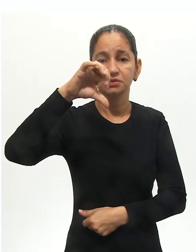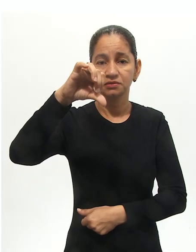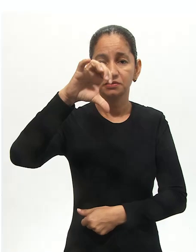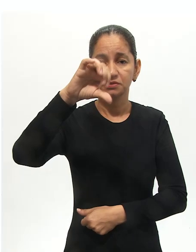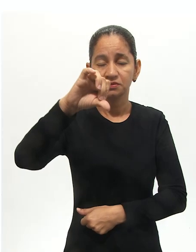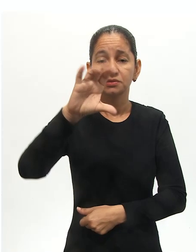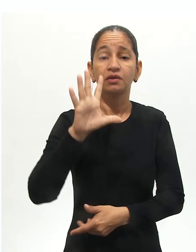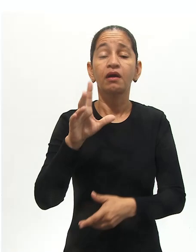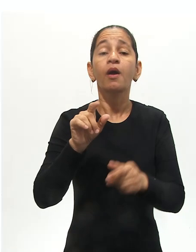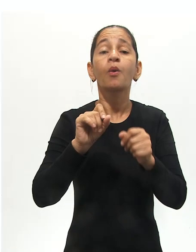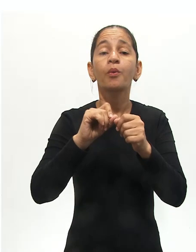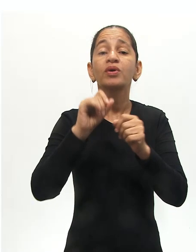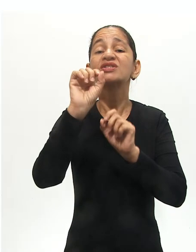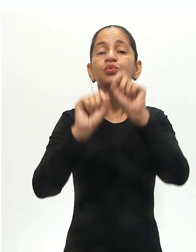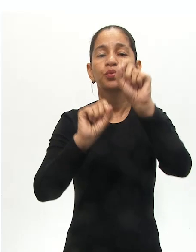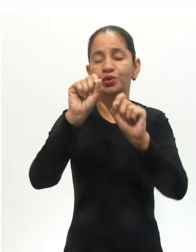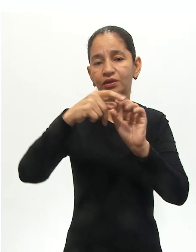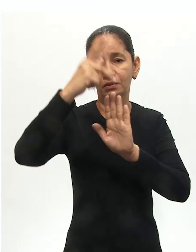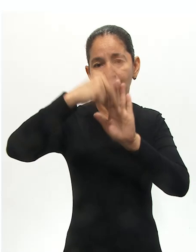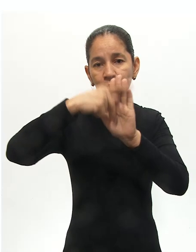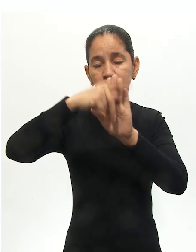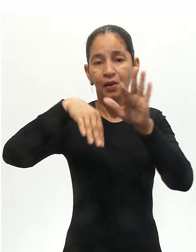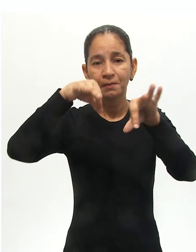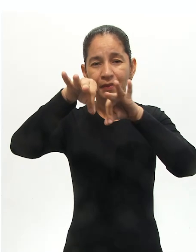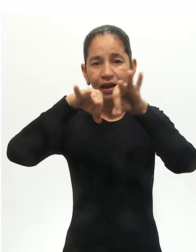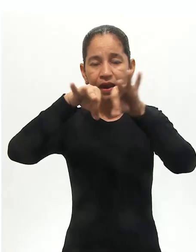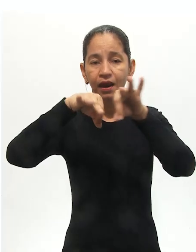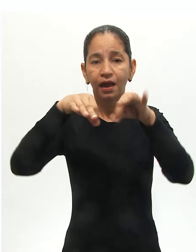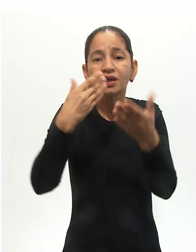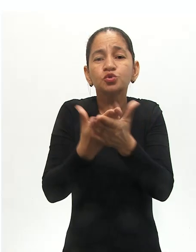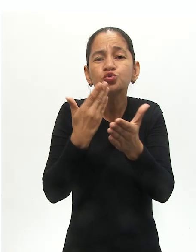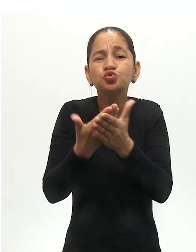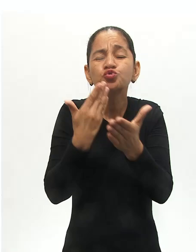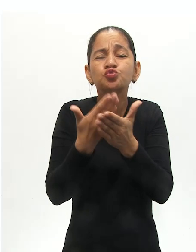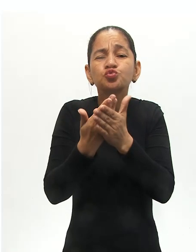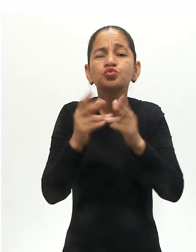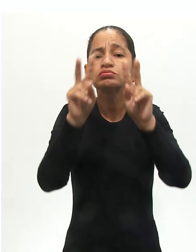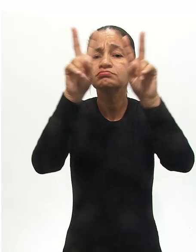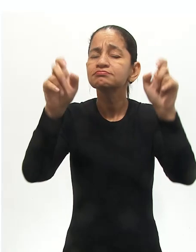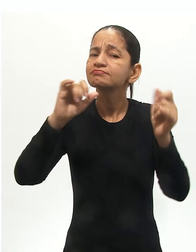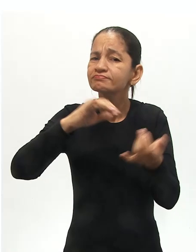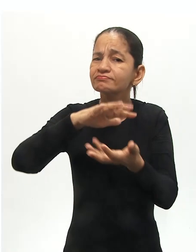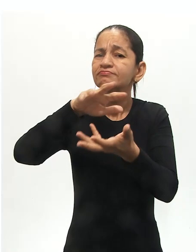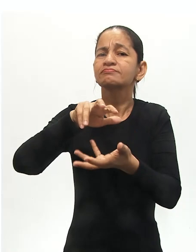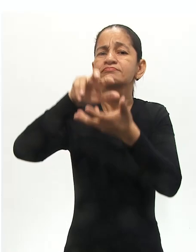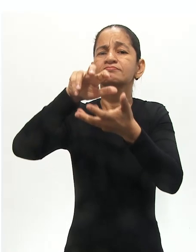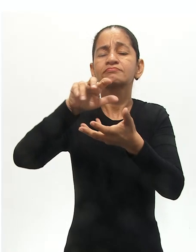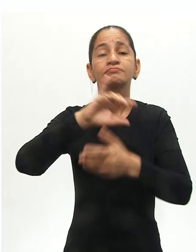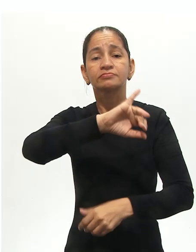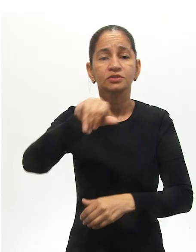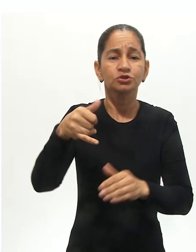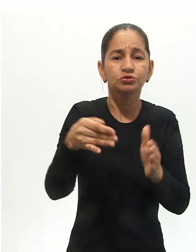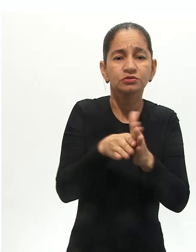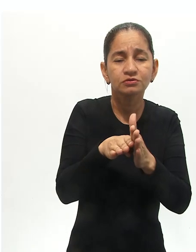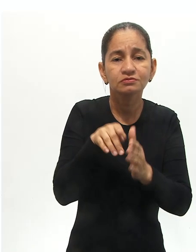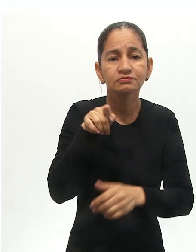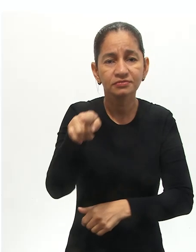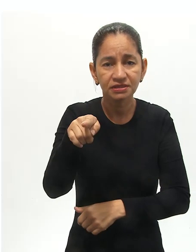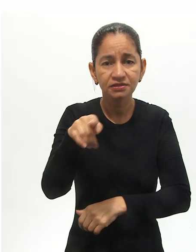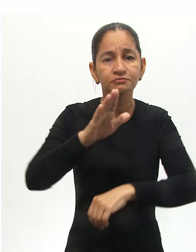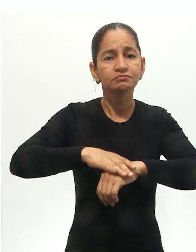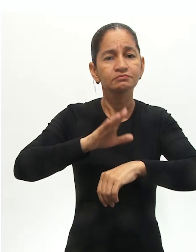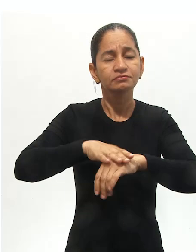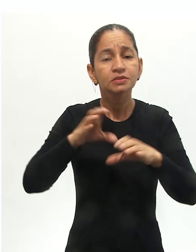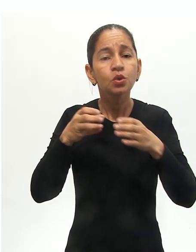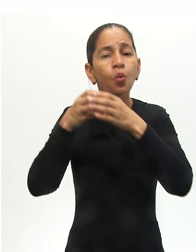1599, que era um plano de estudos universal e definitivo dos jesuítas, da Companhia de